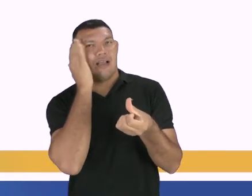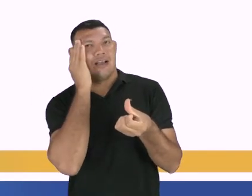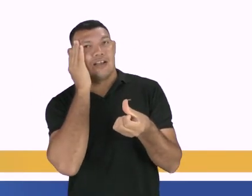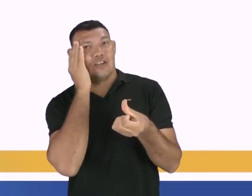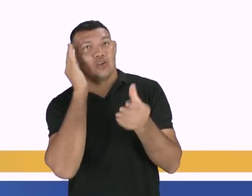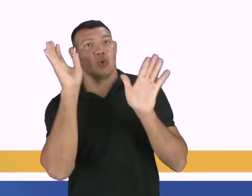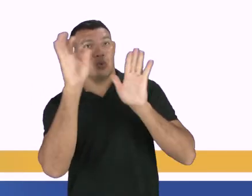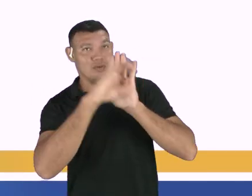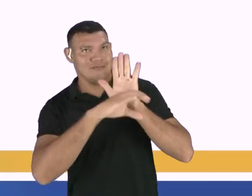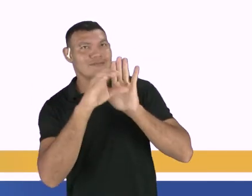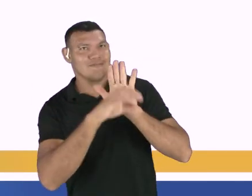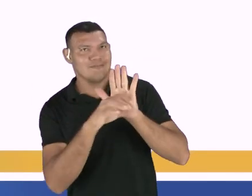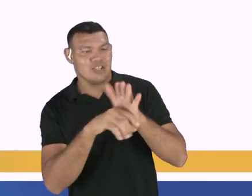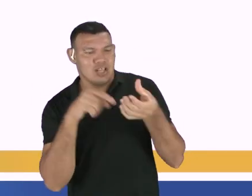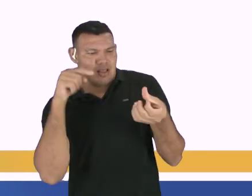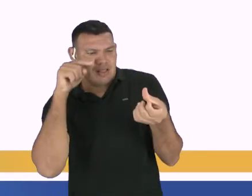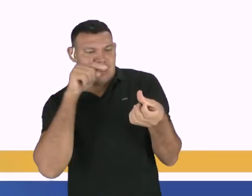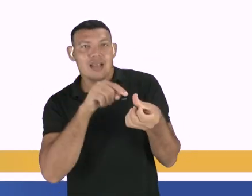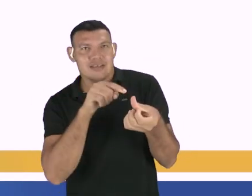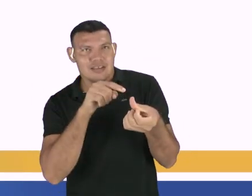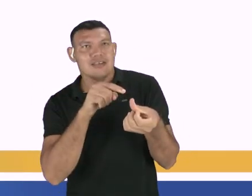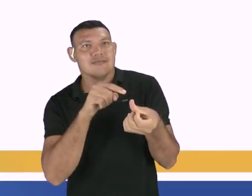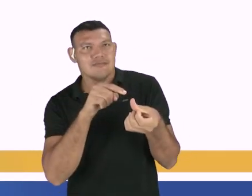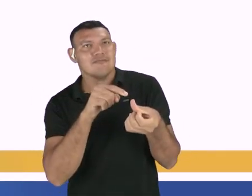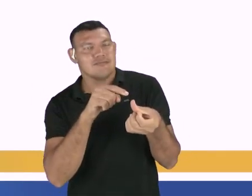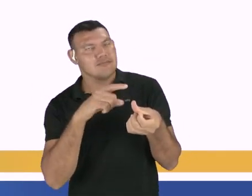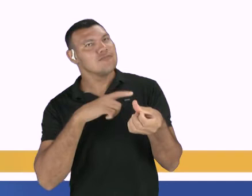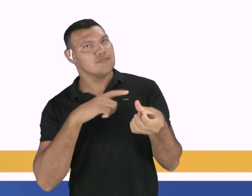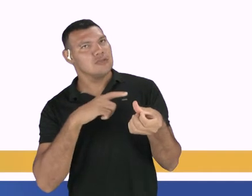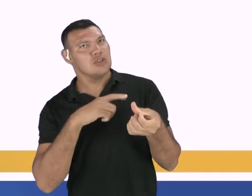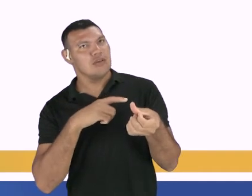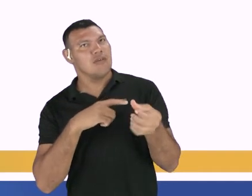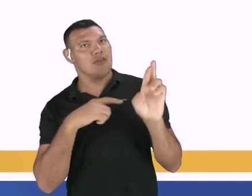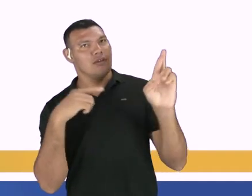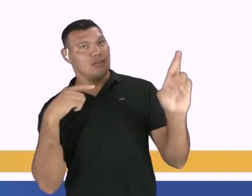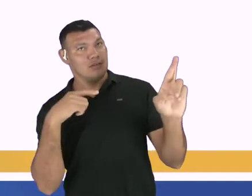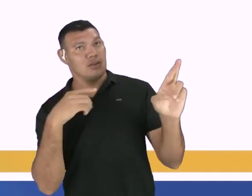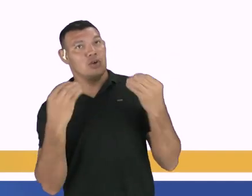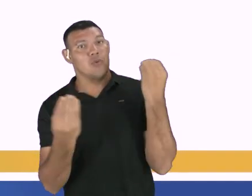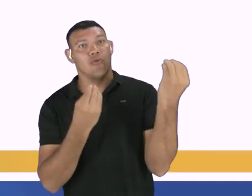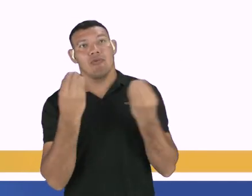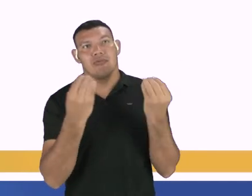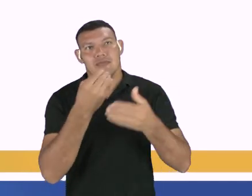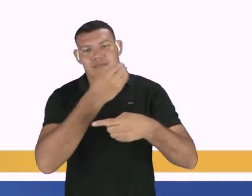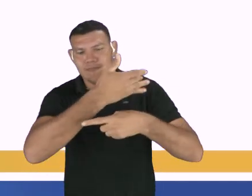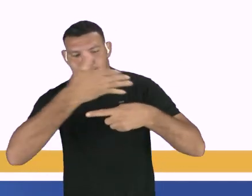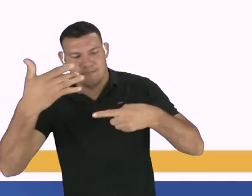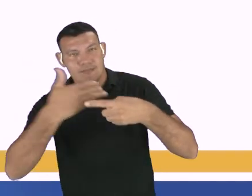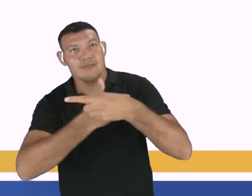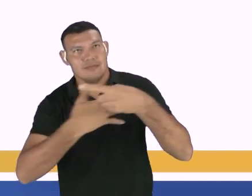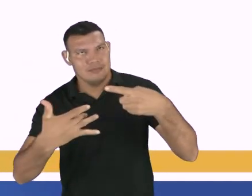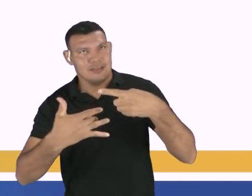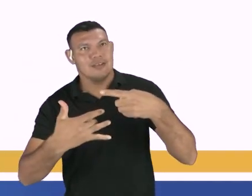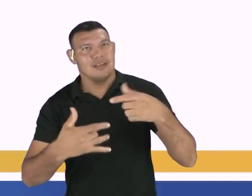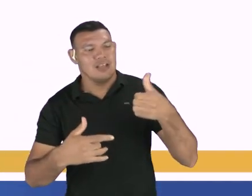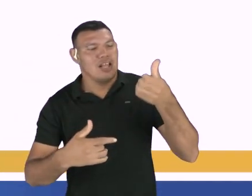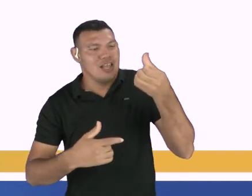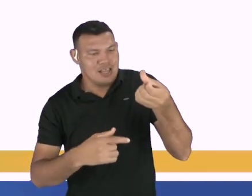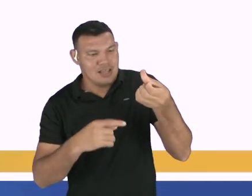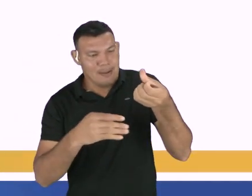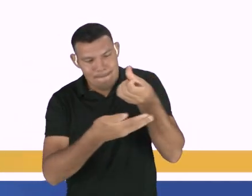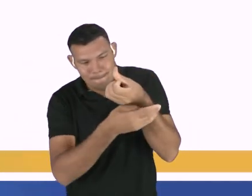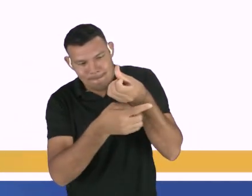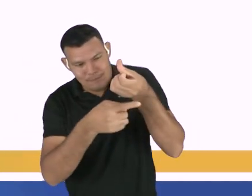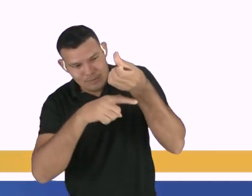me diz? Que um número inteiro ele pode ser representado como um número fracionário. Como? Considerando o denominador